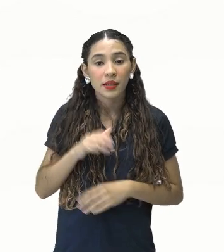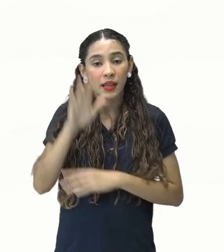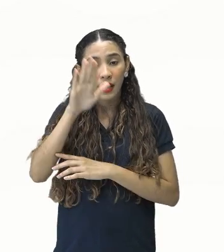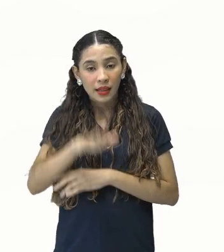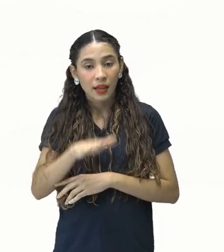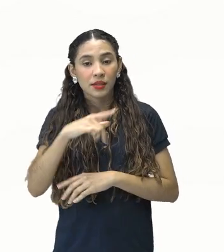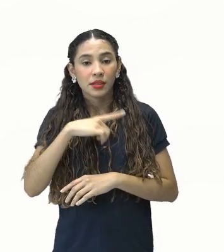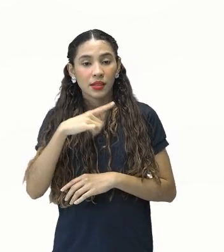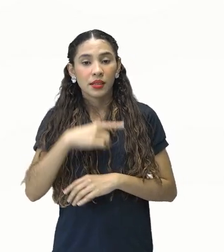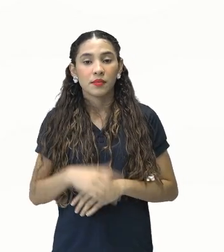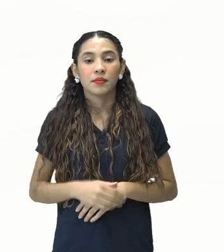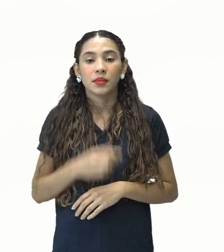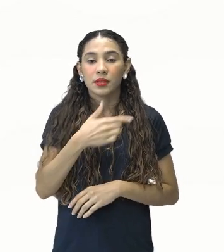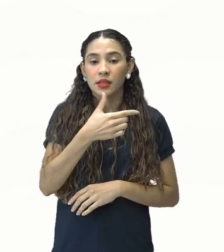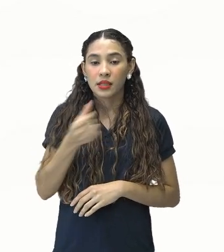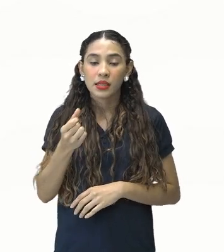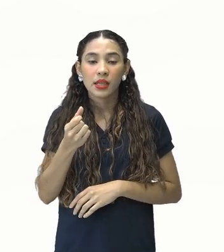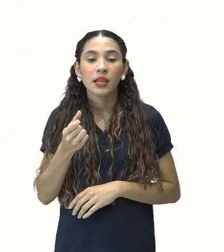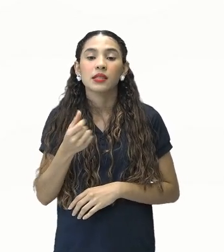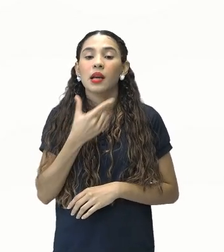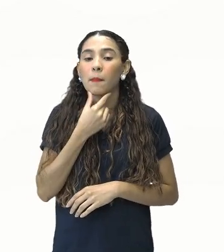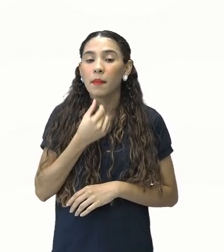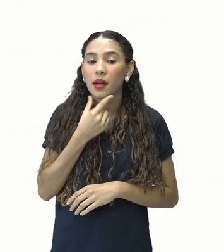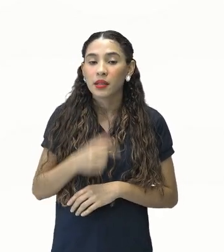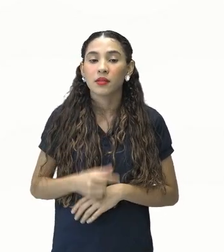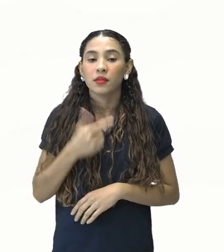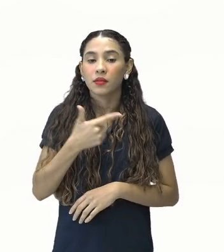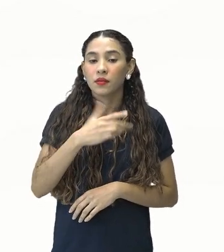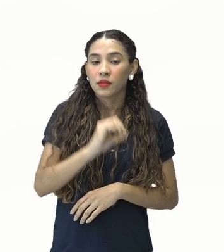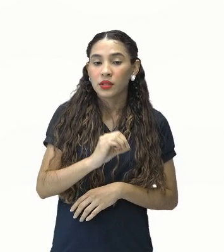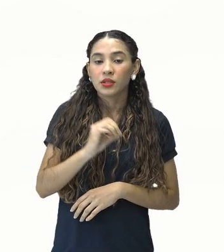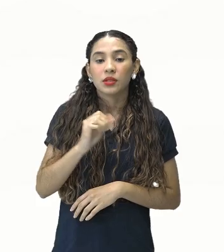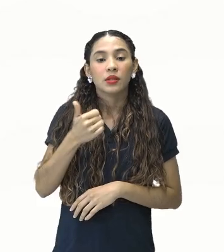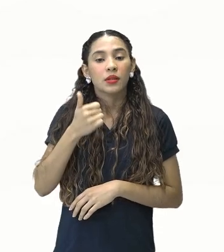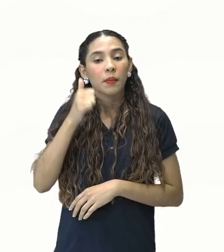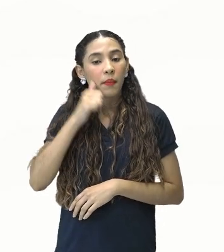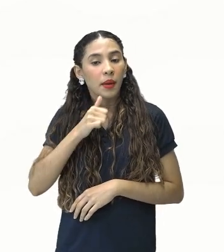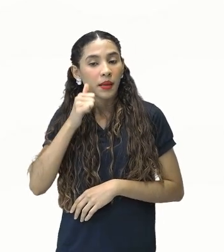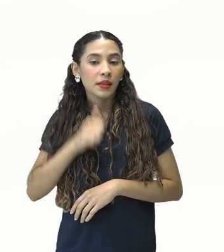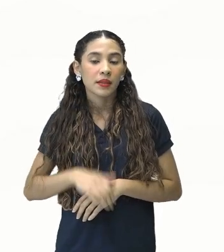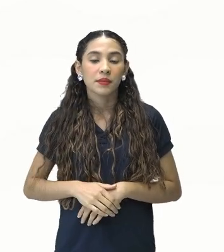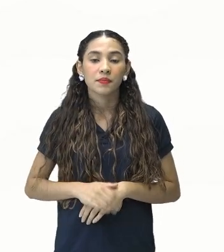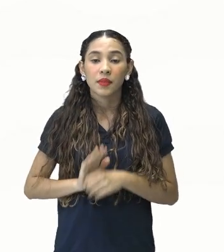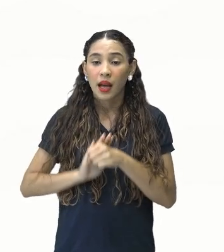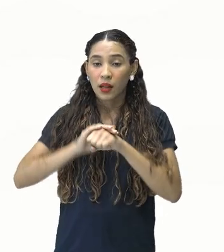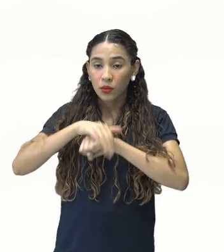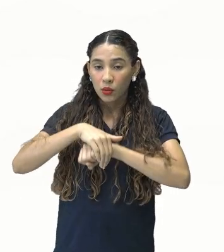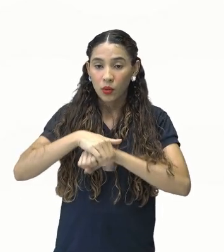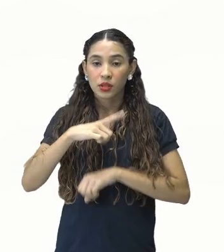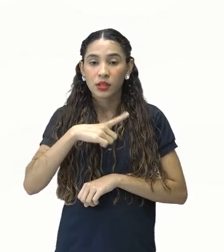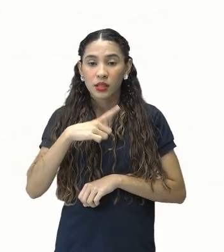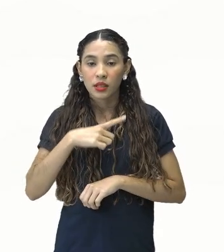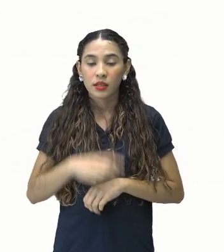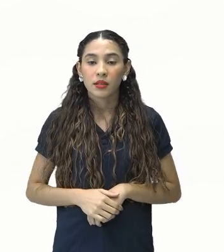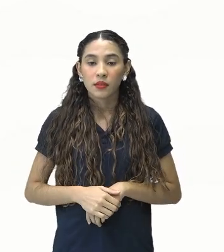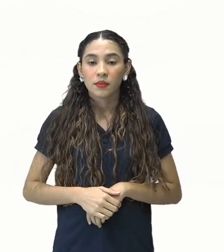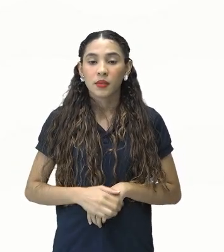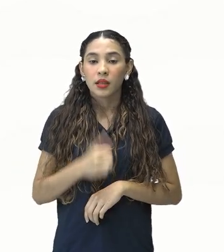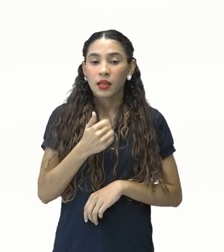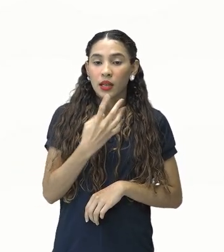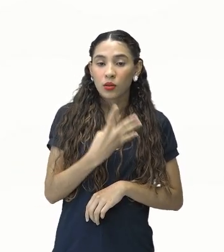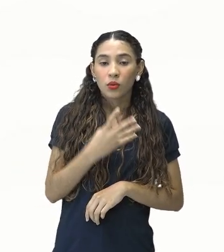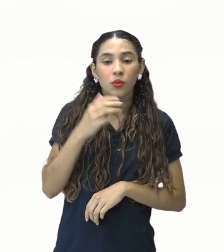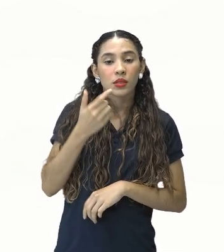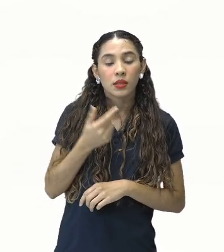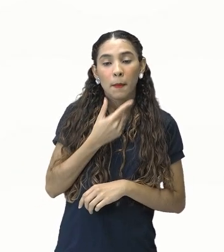nós temos 16 meninos e 20 meninas. E à noite, nós temos